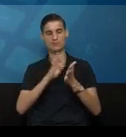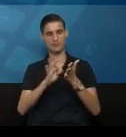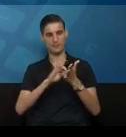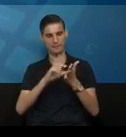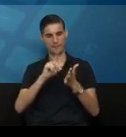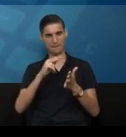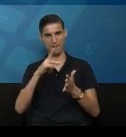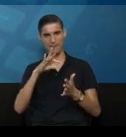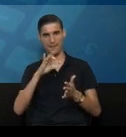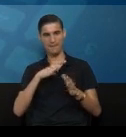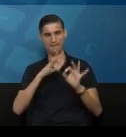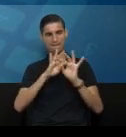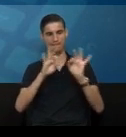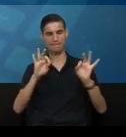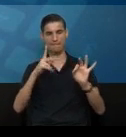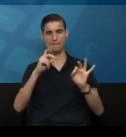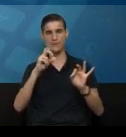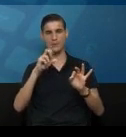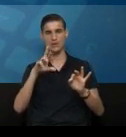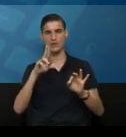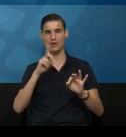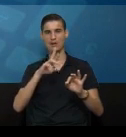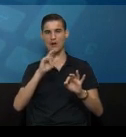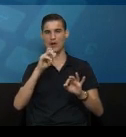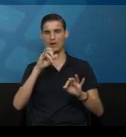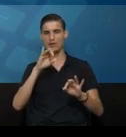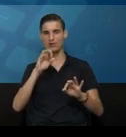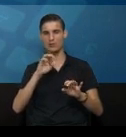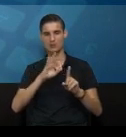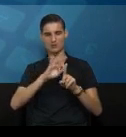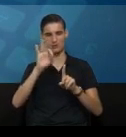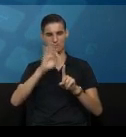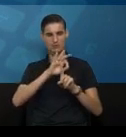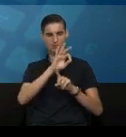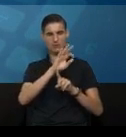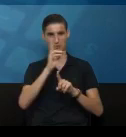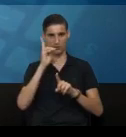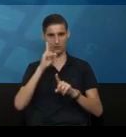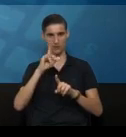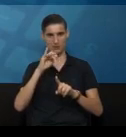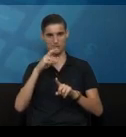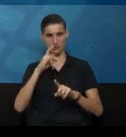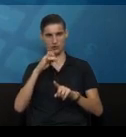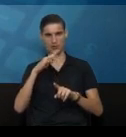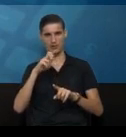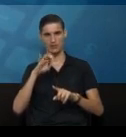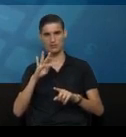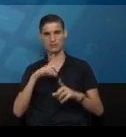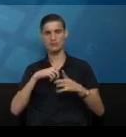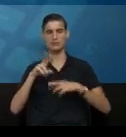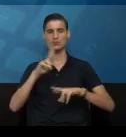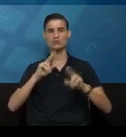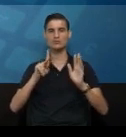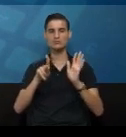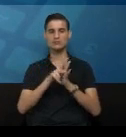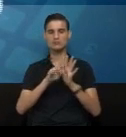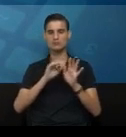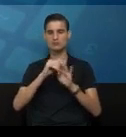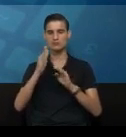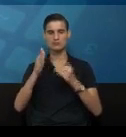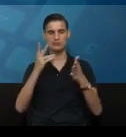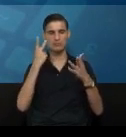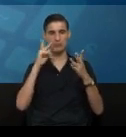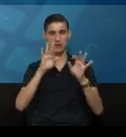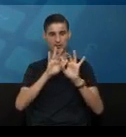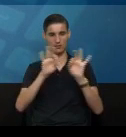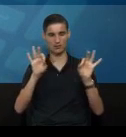de Laplace em coordenadas polares. No enunciado do problema de Dirichlet, a condição de fronteira para o disco será